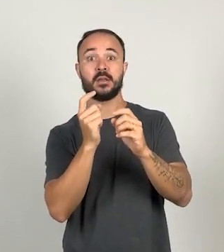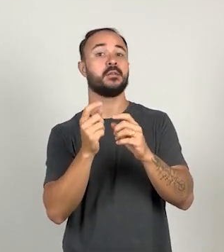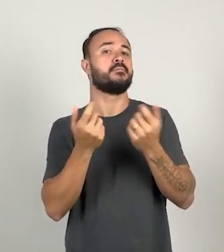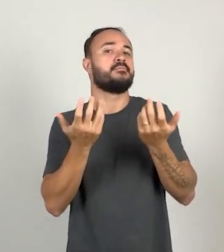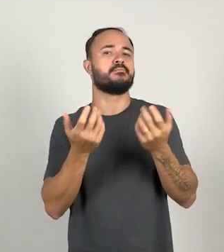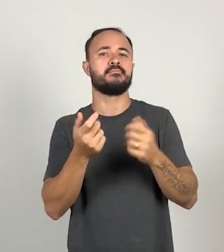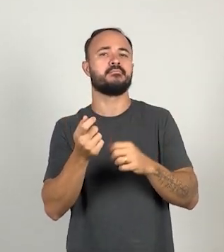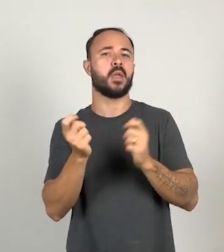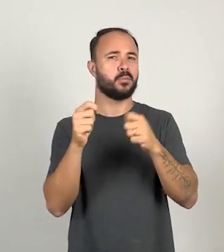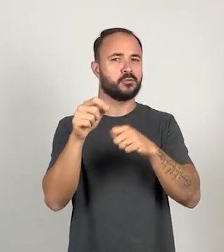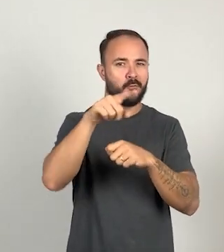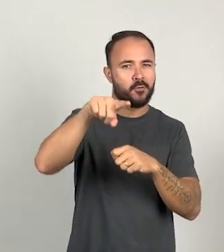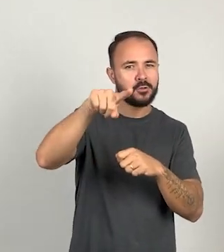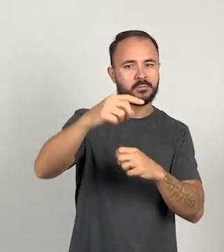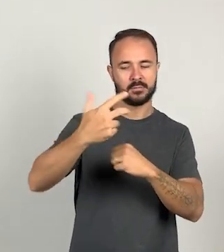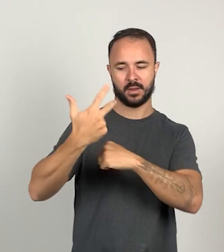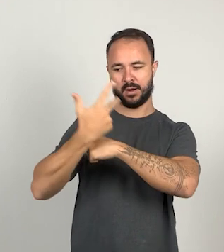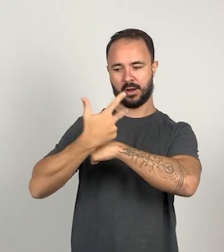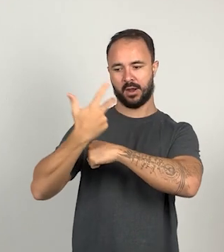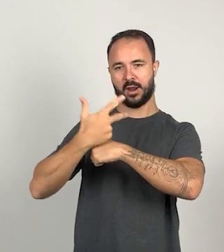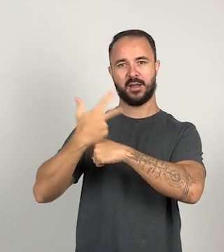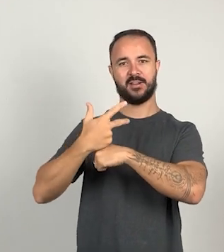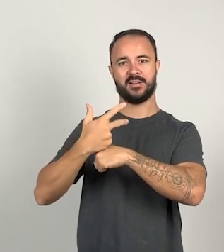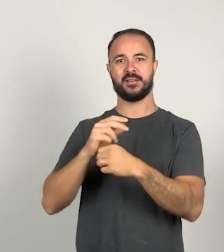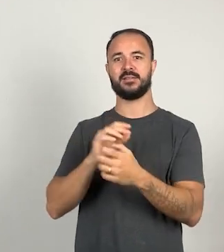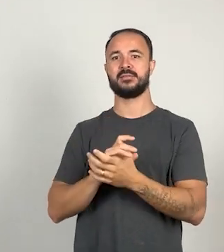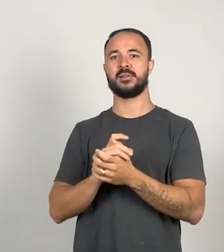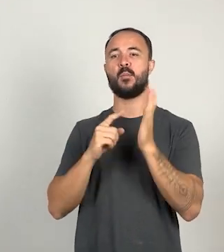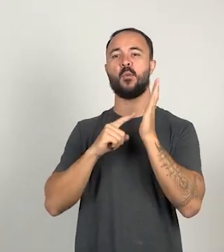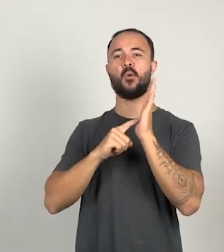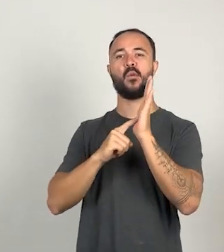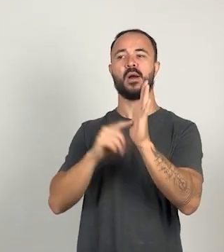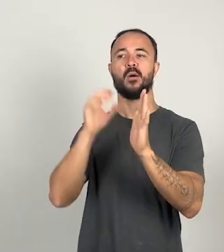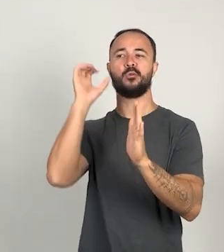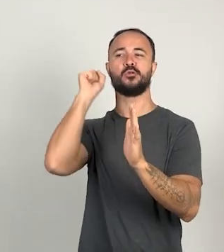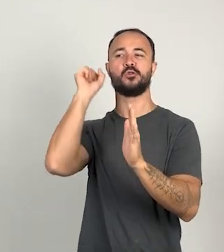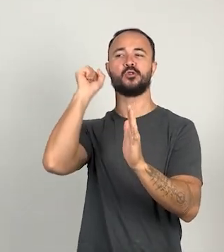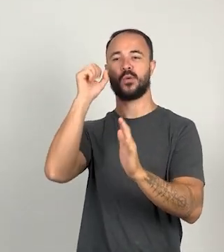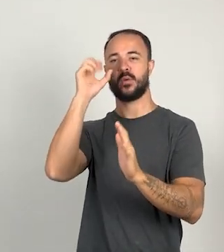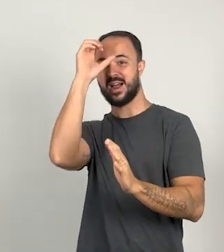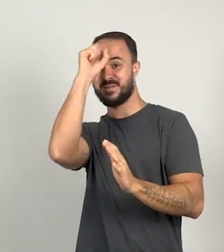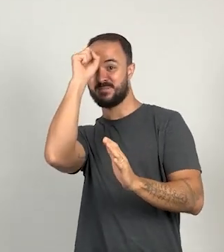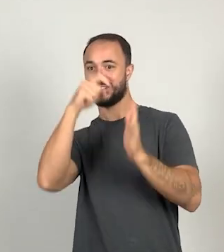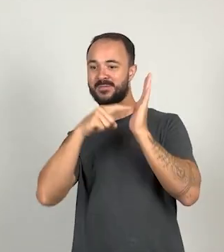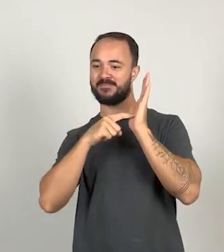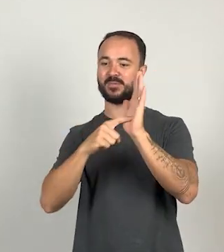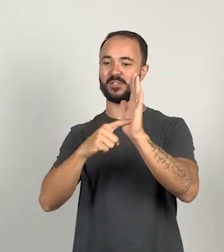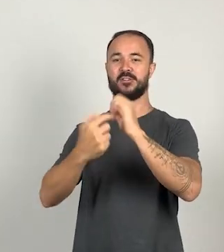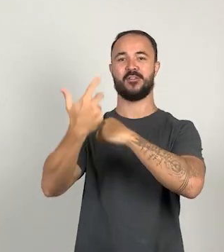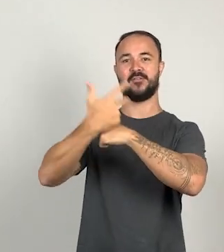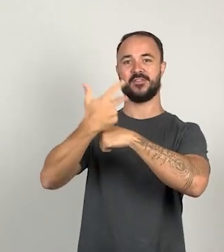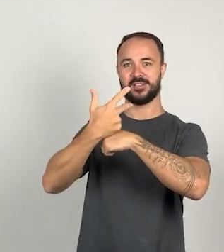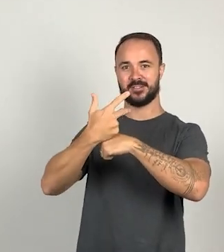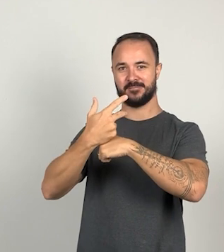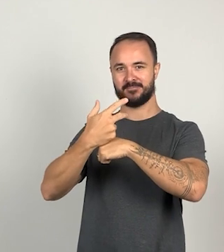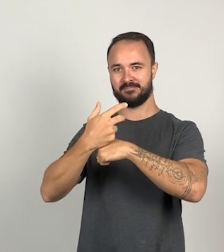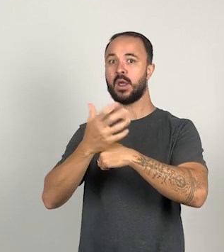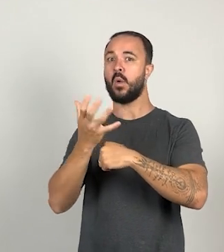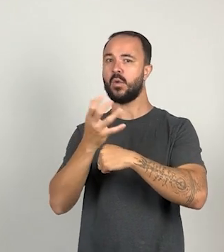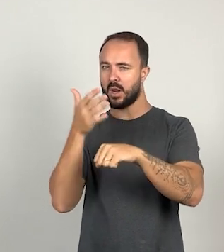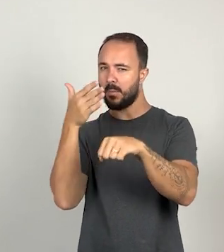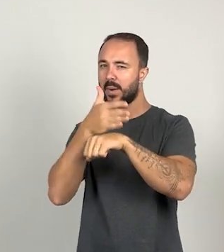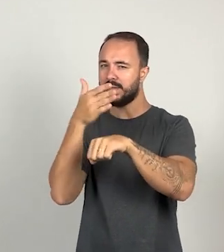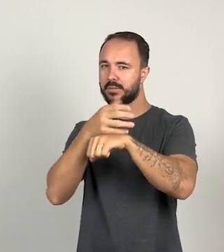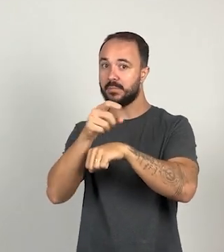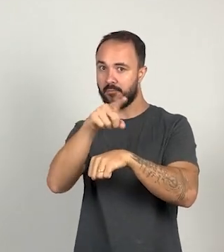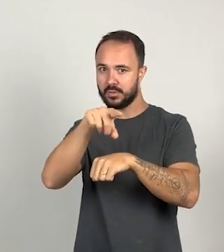vídeo, você fazendo os sons dos objetos que você aprendeu aqui? Quero ver a participação de